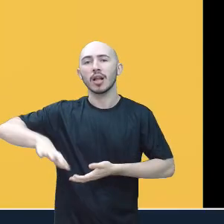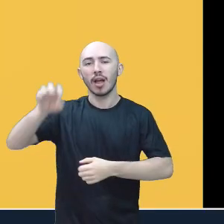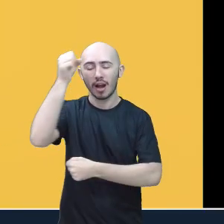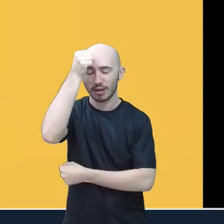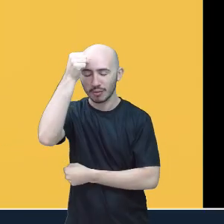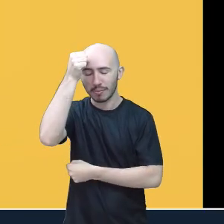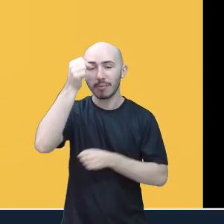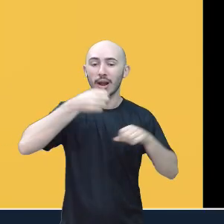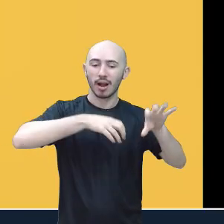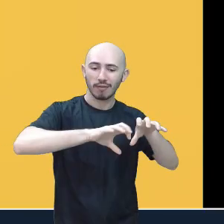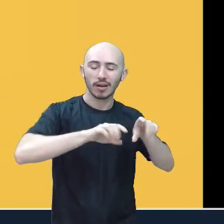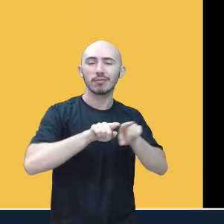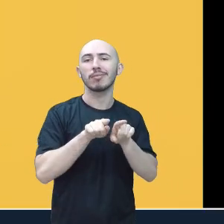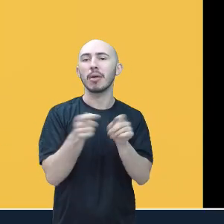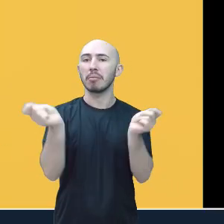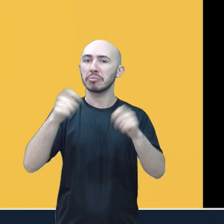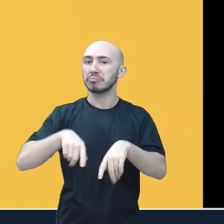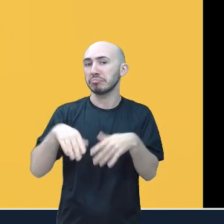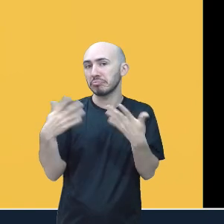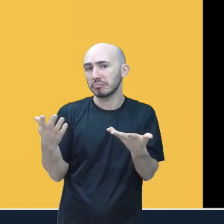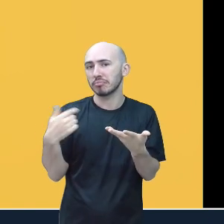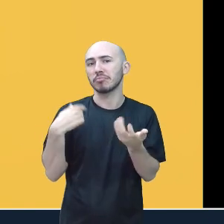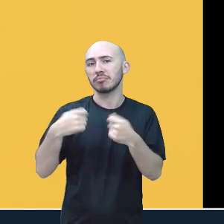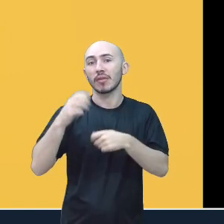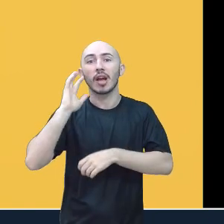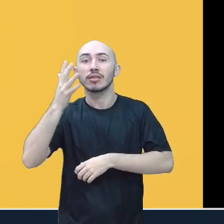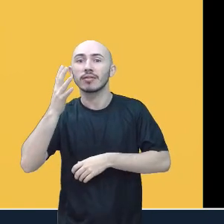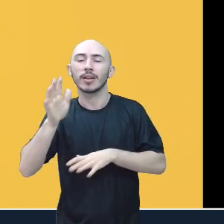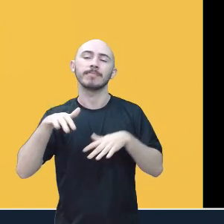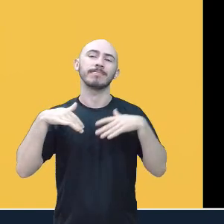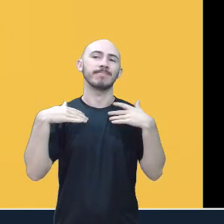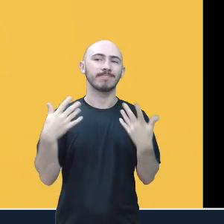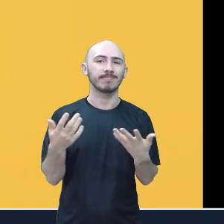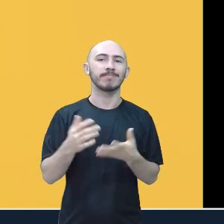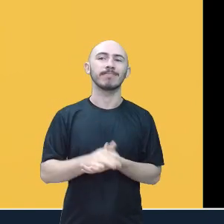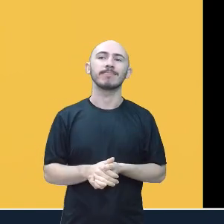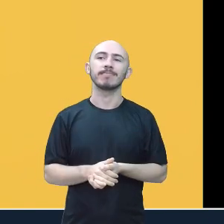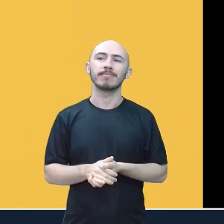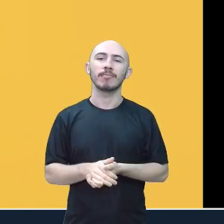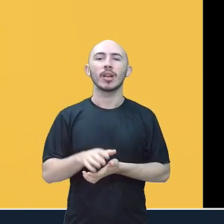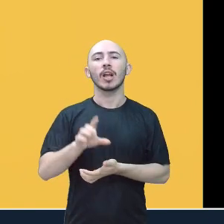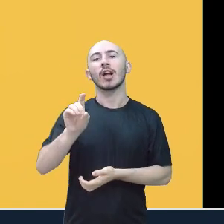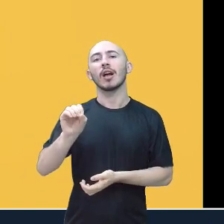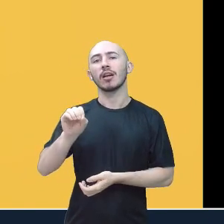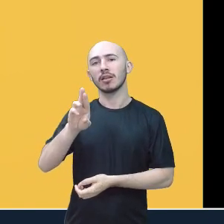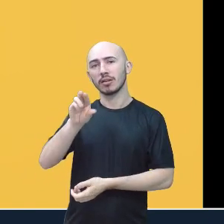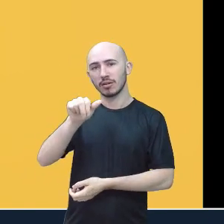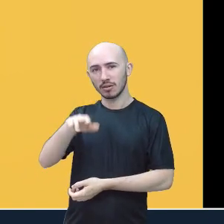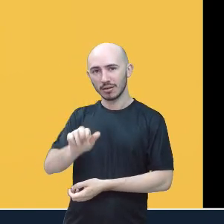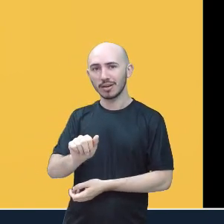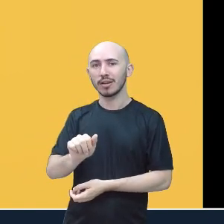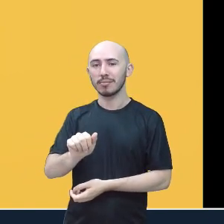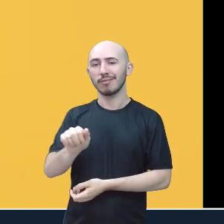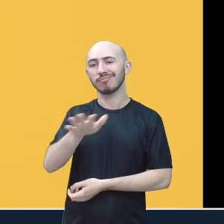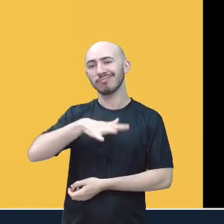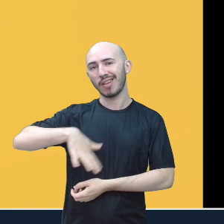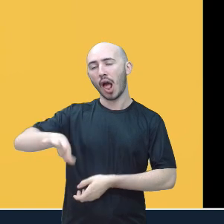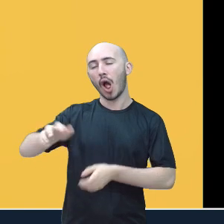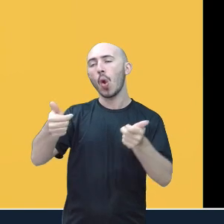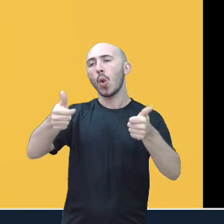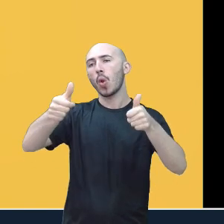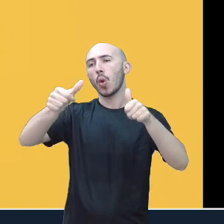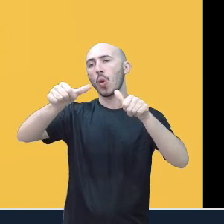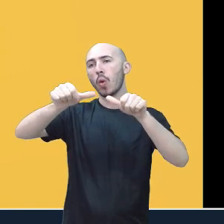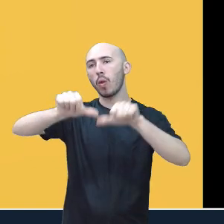esses doramas são, como eu falei, né? Esse entretenimento da Ásia, ele passa por uma grande crise financeira